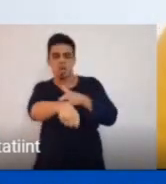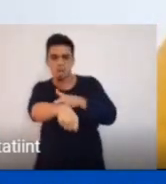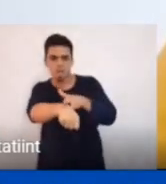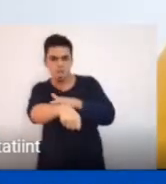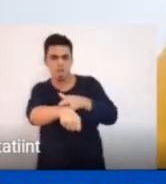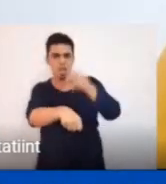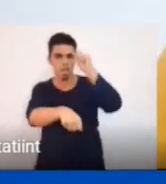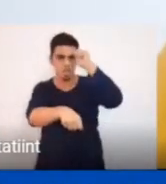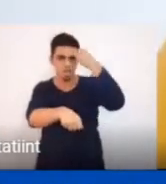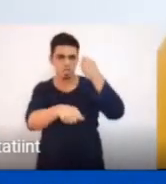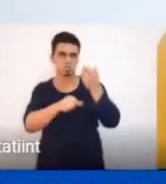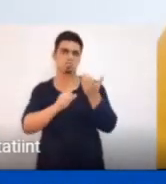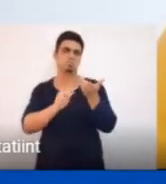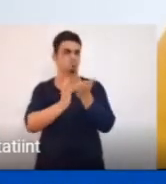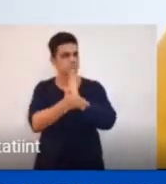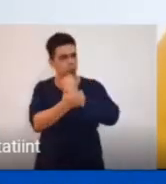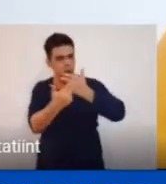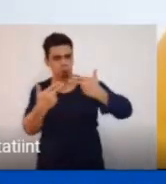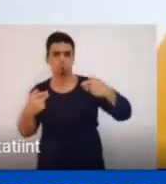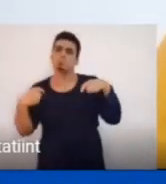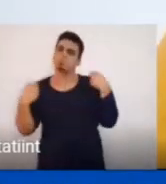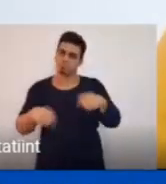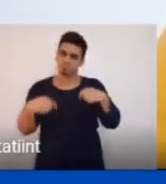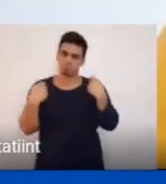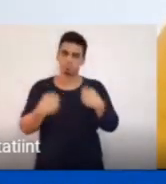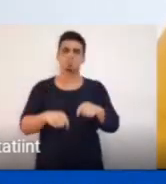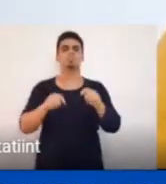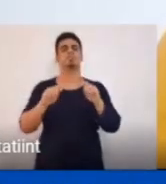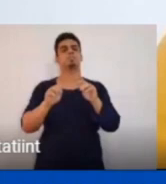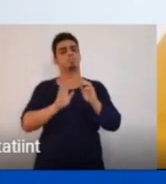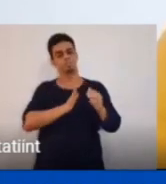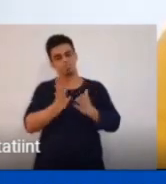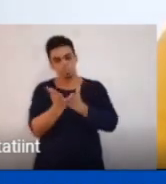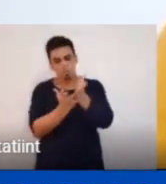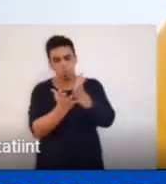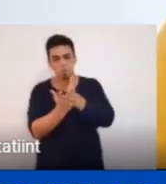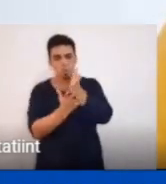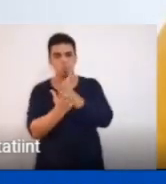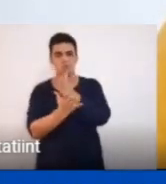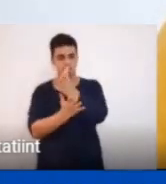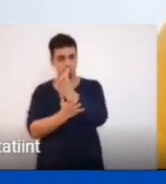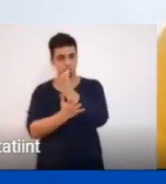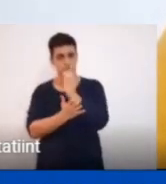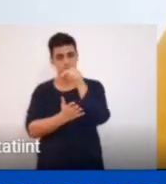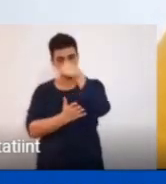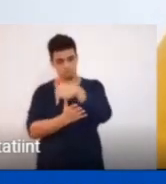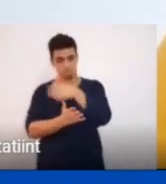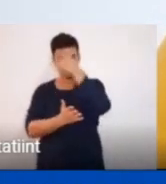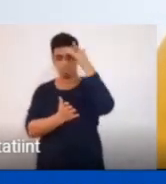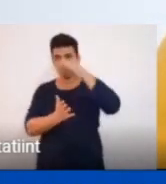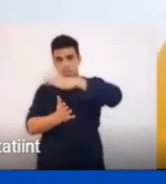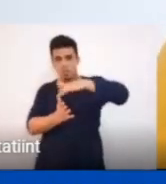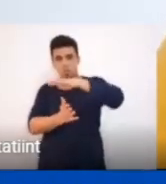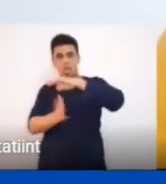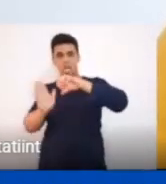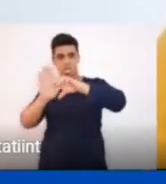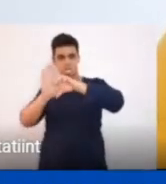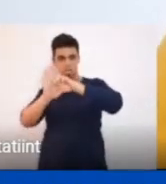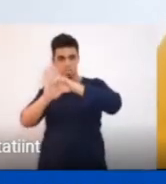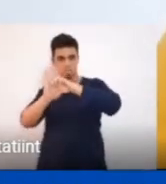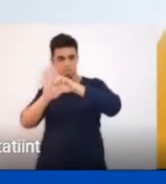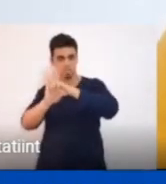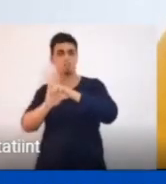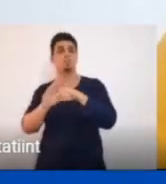drogas sem esses elementos, né? Porque a construção tanto do aparato criminalizador, né,